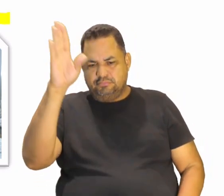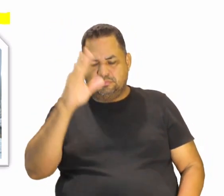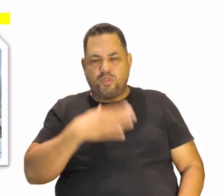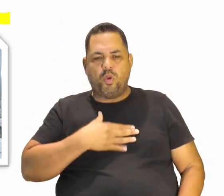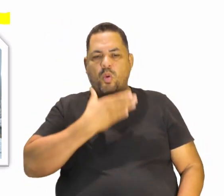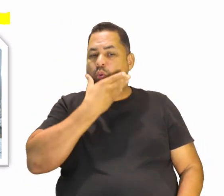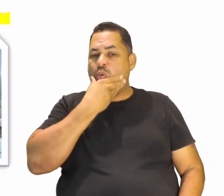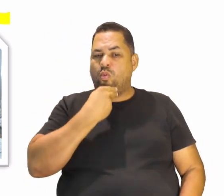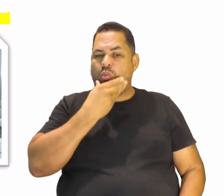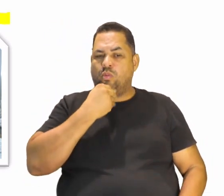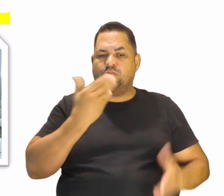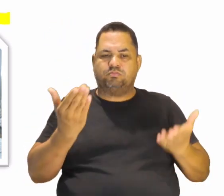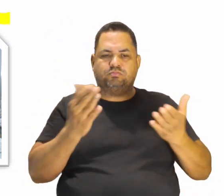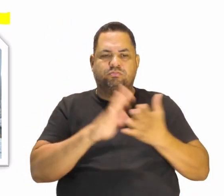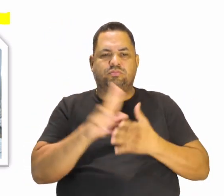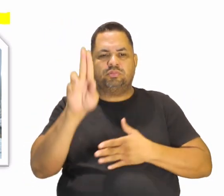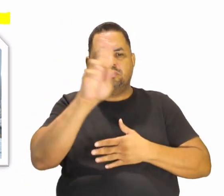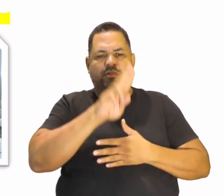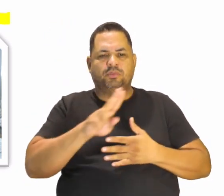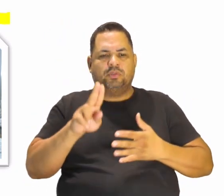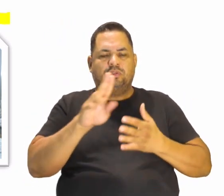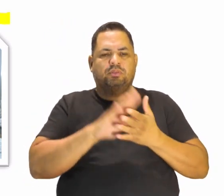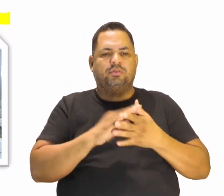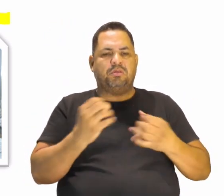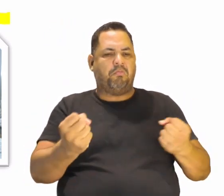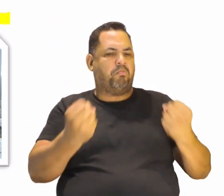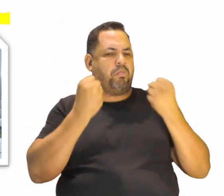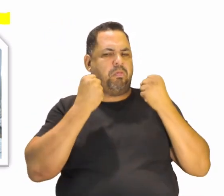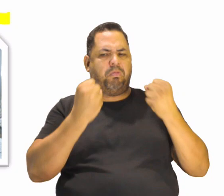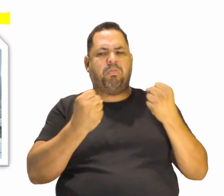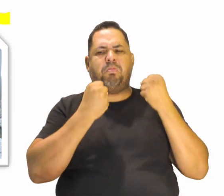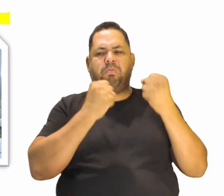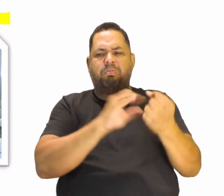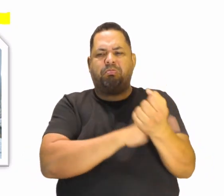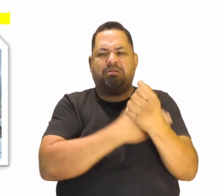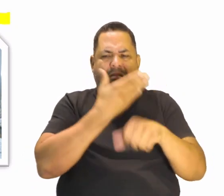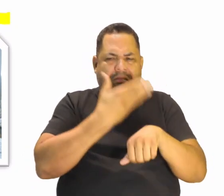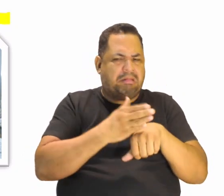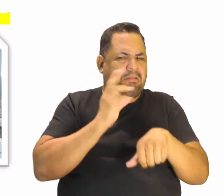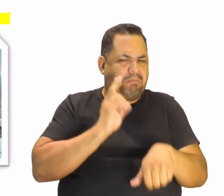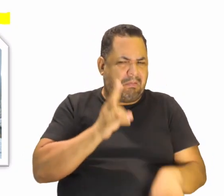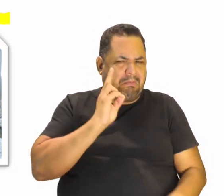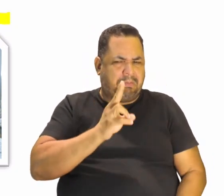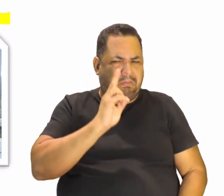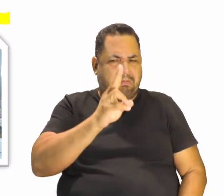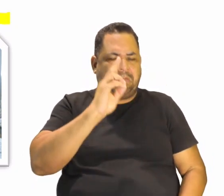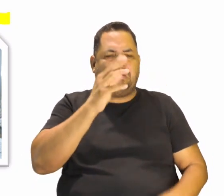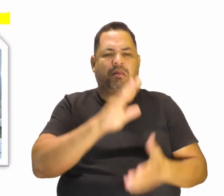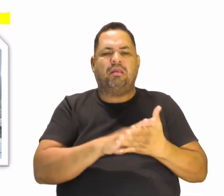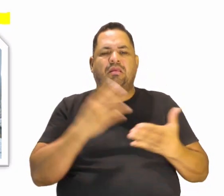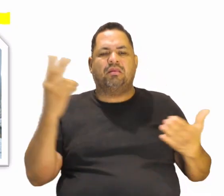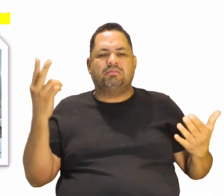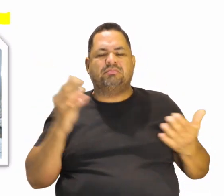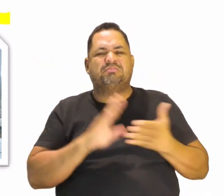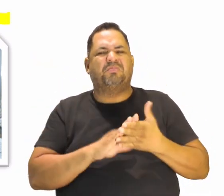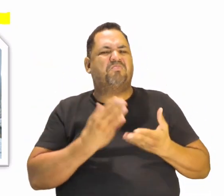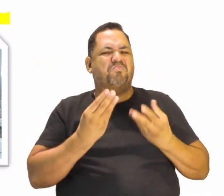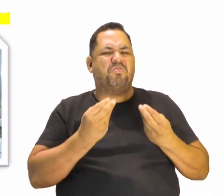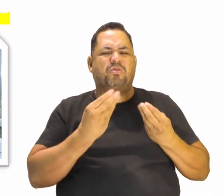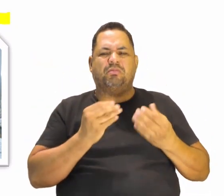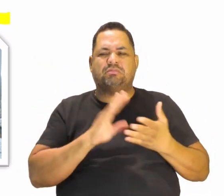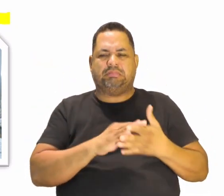rapazes, onde eles se utilizam aí do exercício físico, só que esse exercício físico de forma